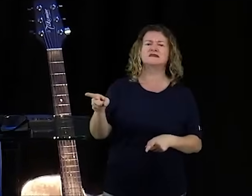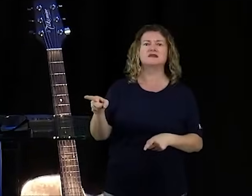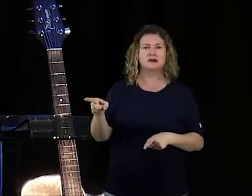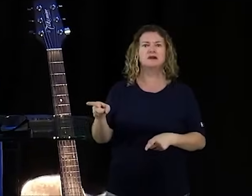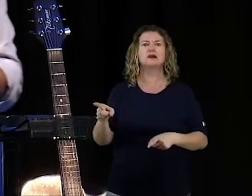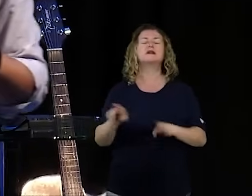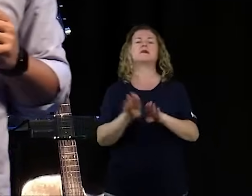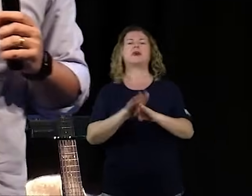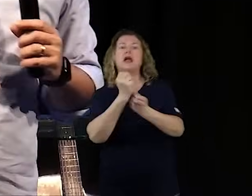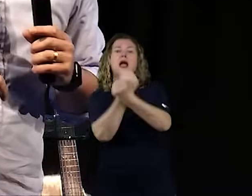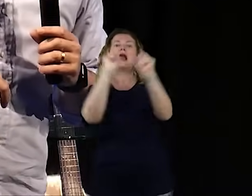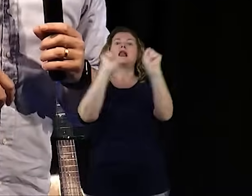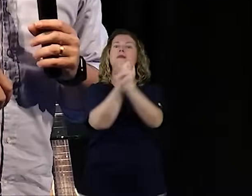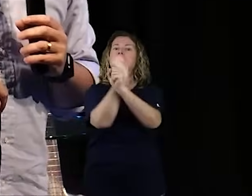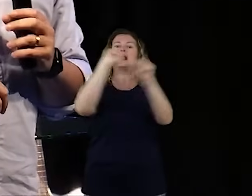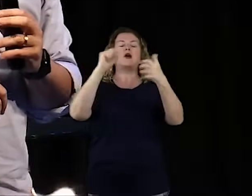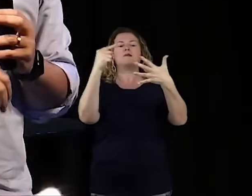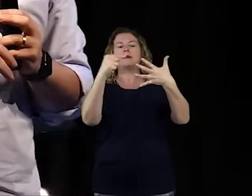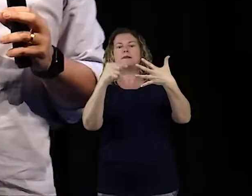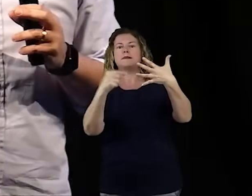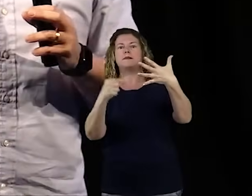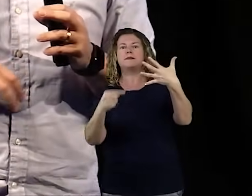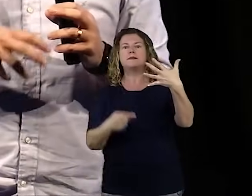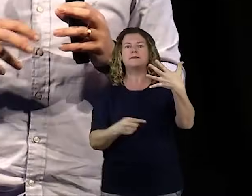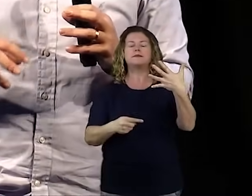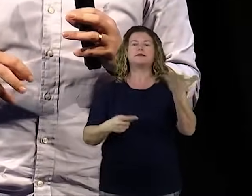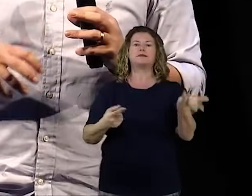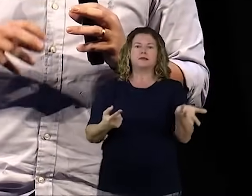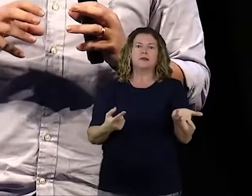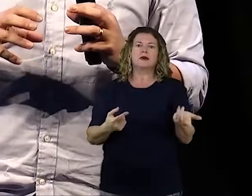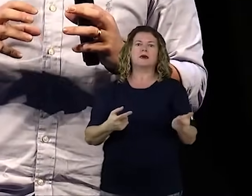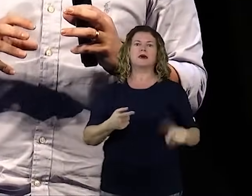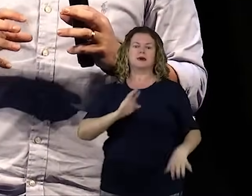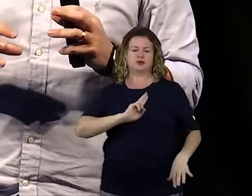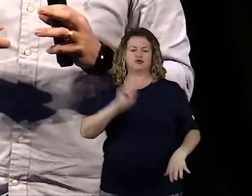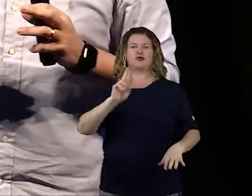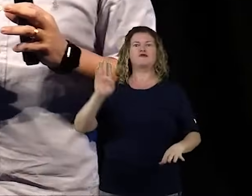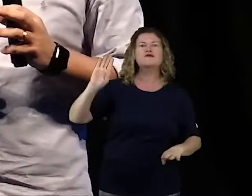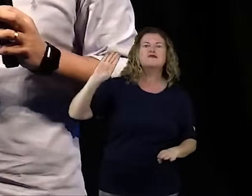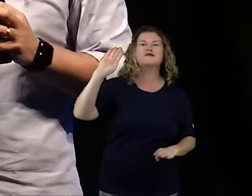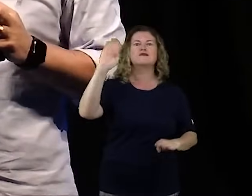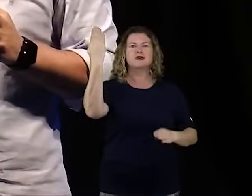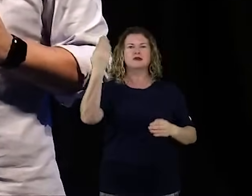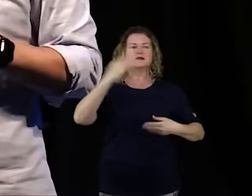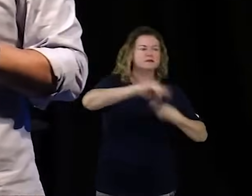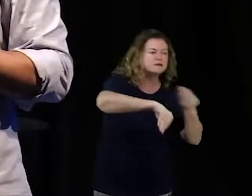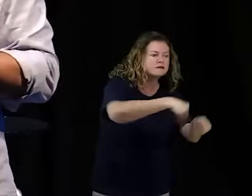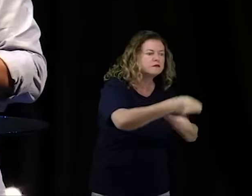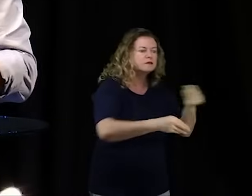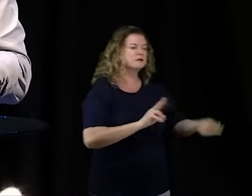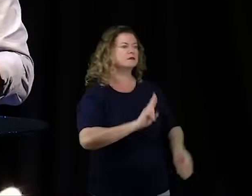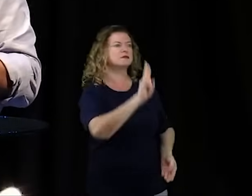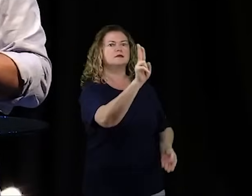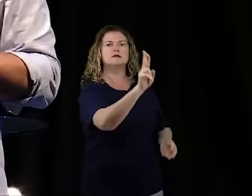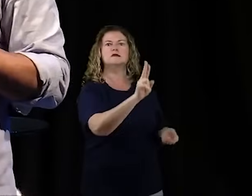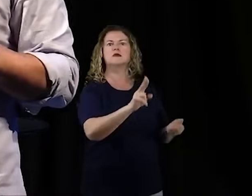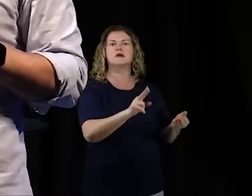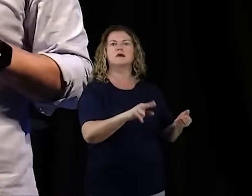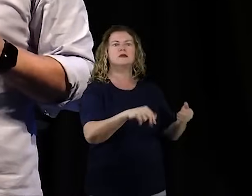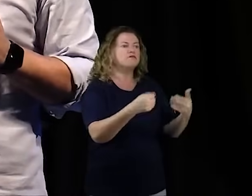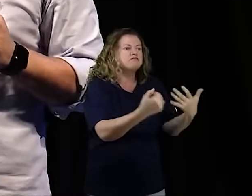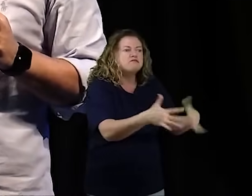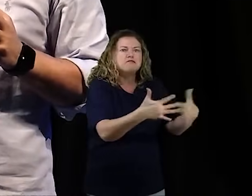rebelião tratamos a respeito das chamadas seitas heresias e envolvimento com religiões não cristãs e como isso